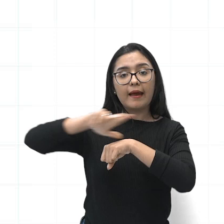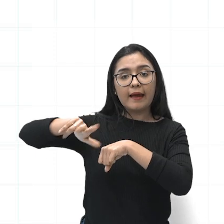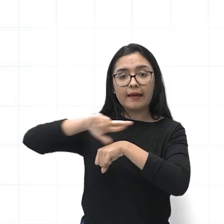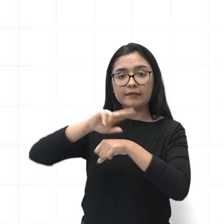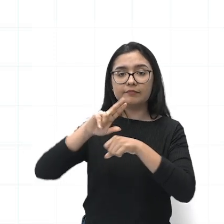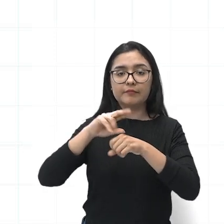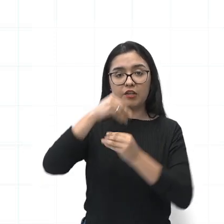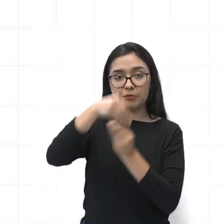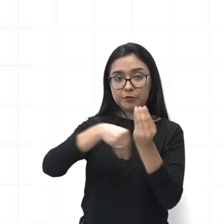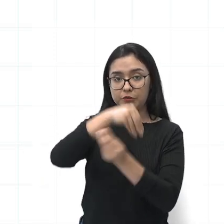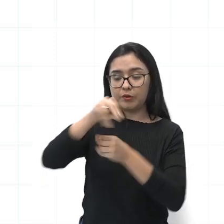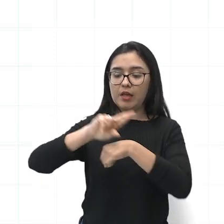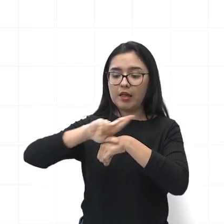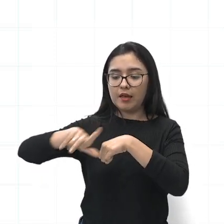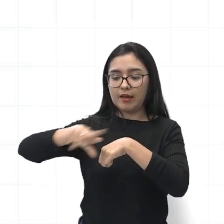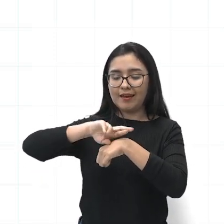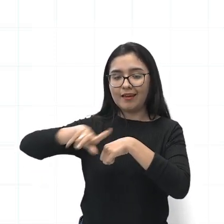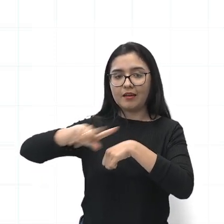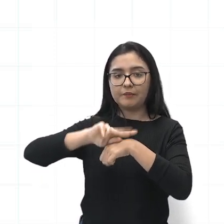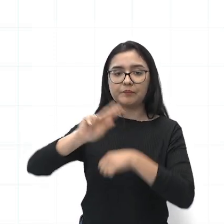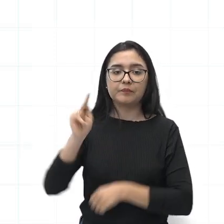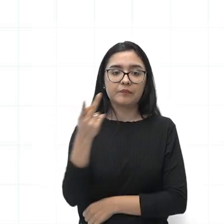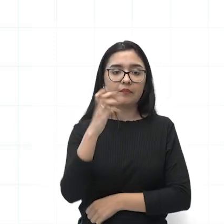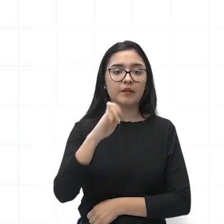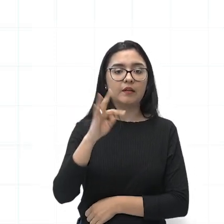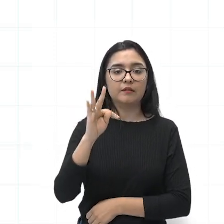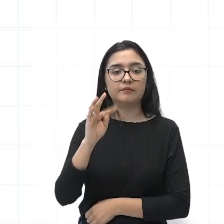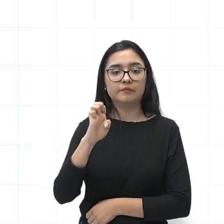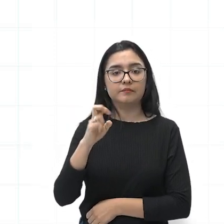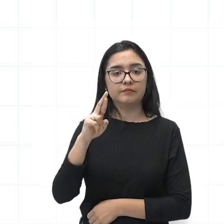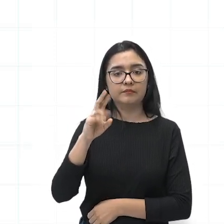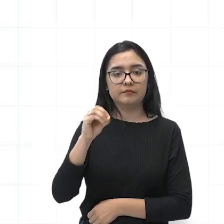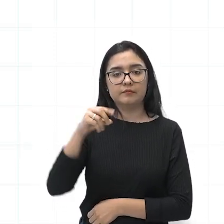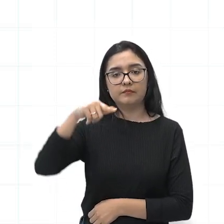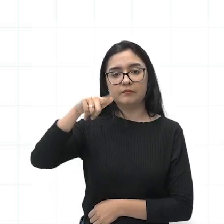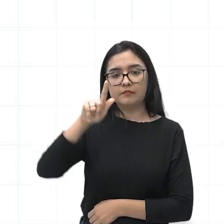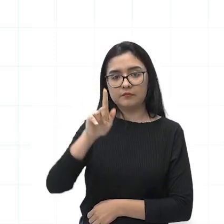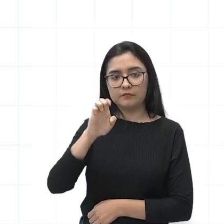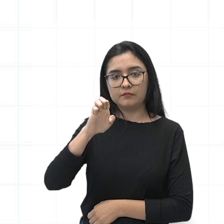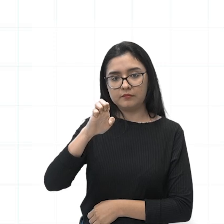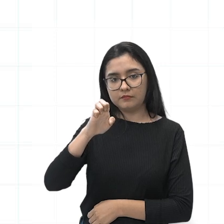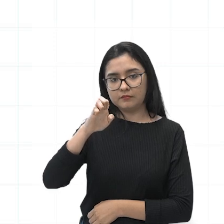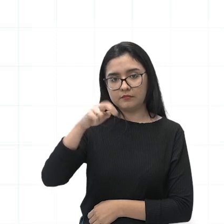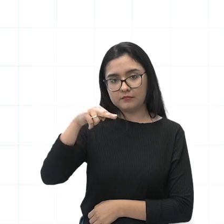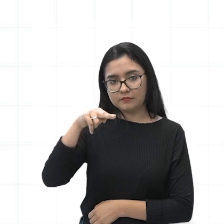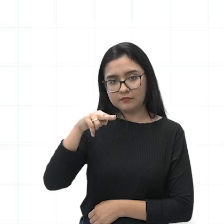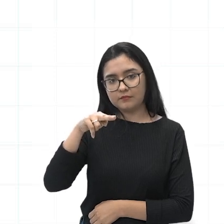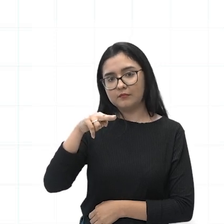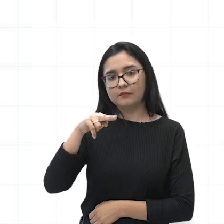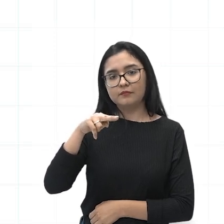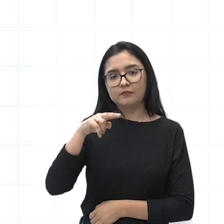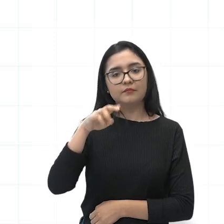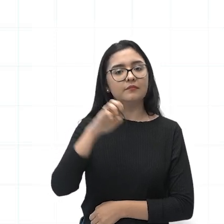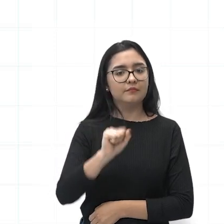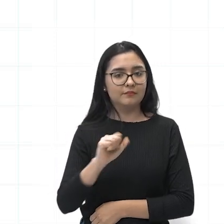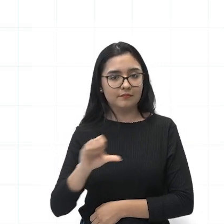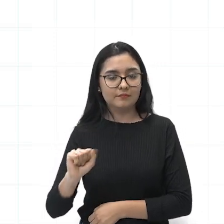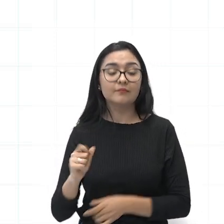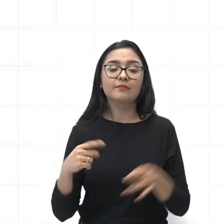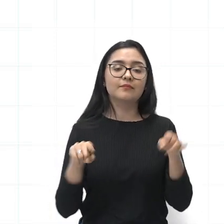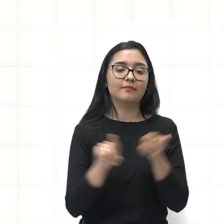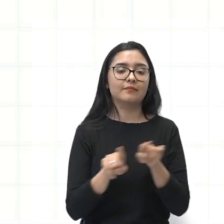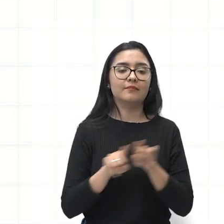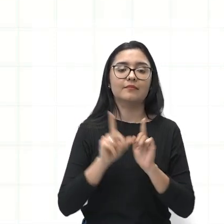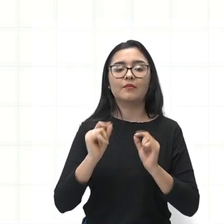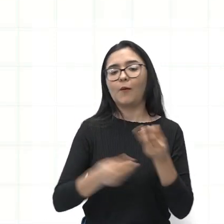heterogêneas, que são características de que forma? Observem aqui, nós